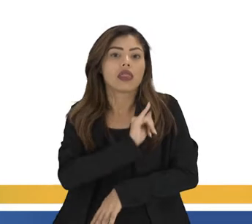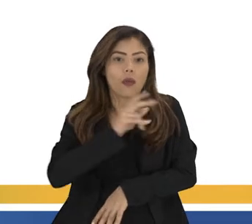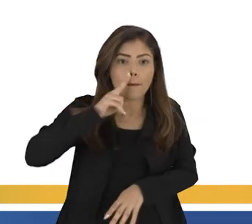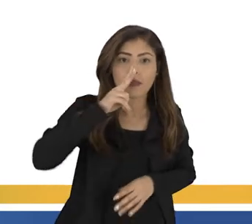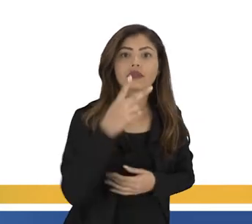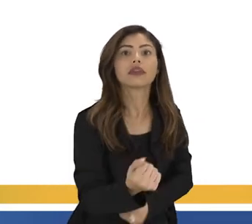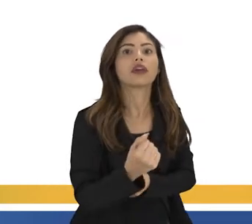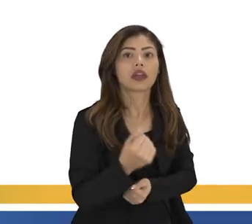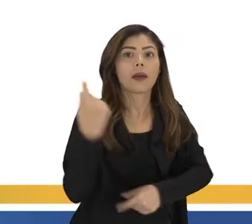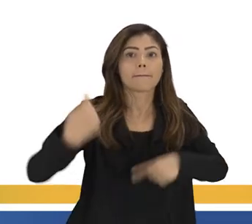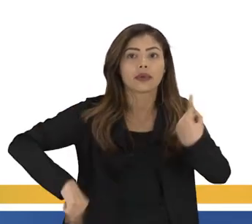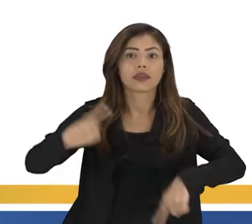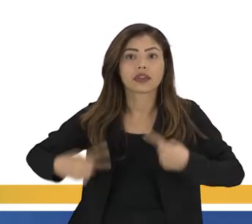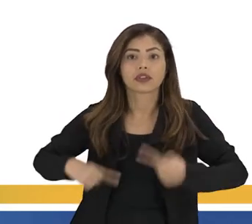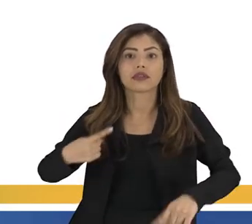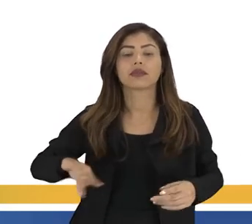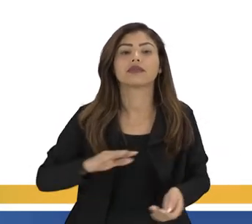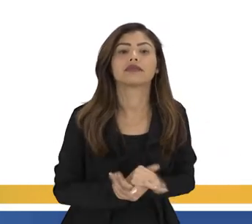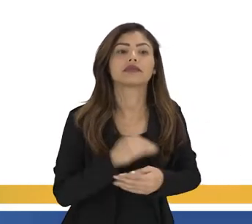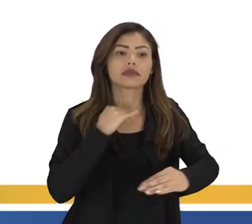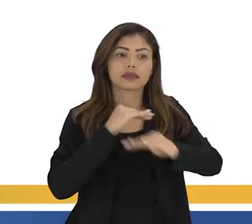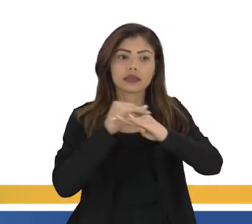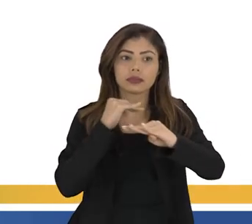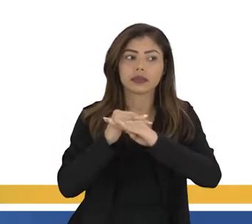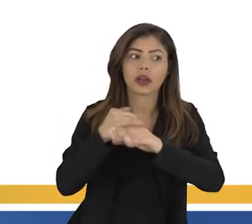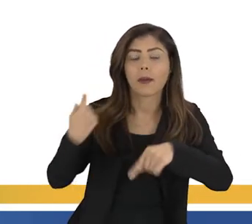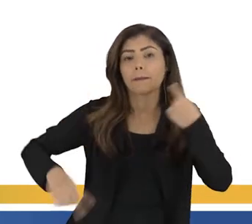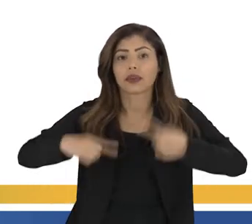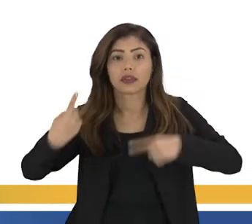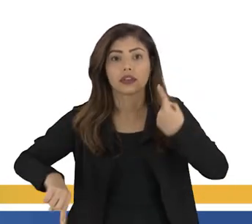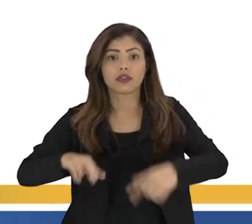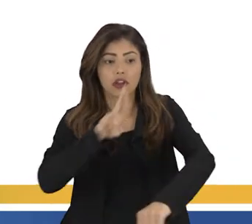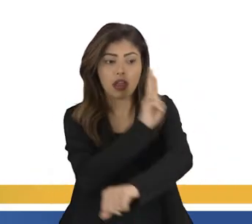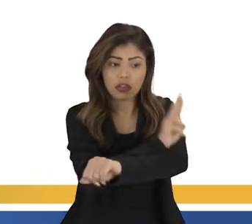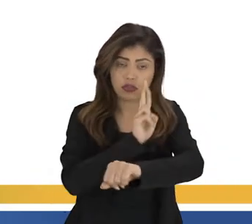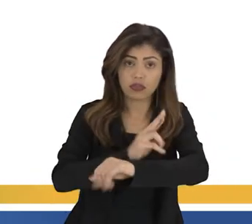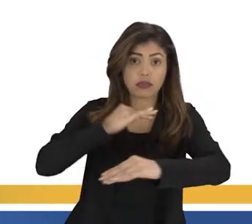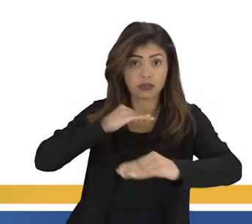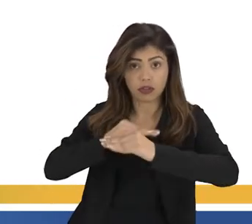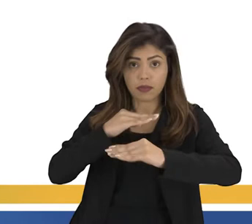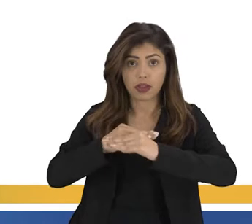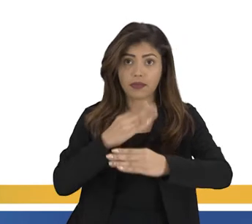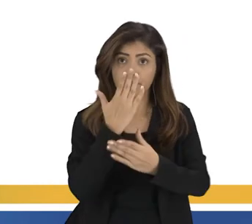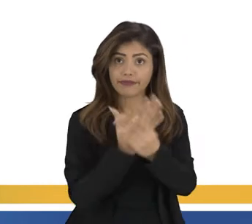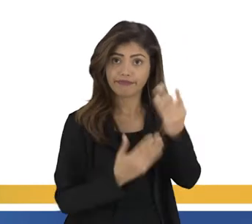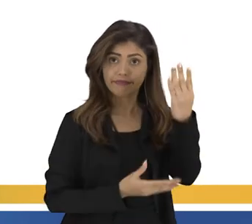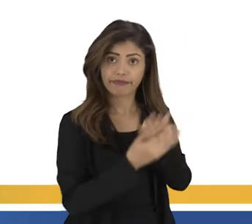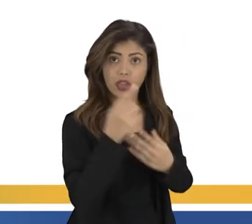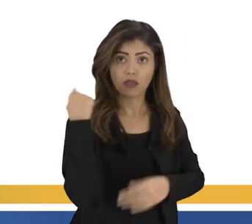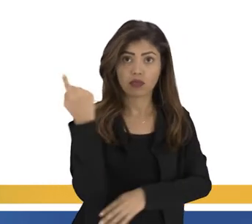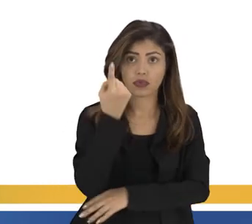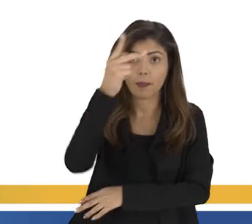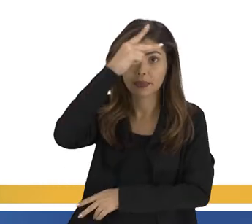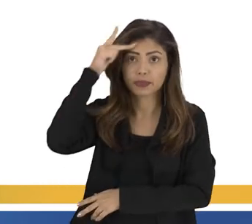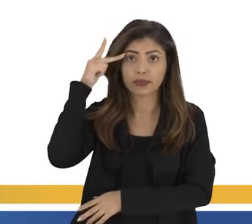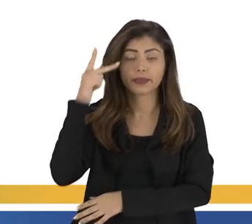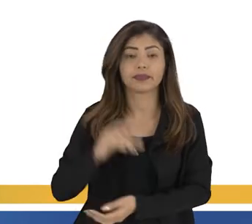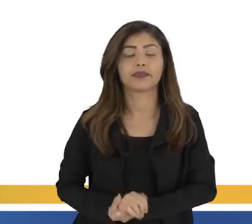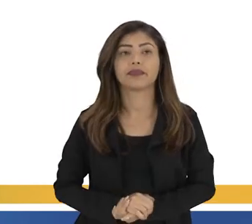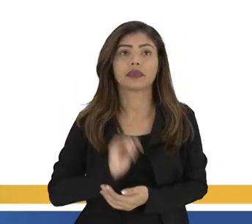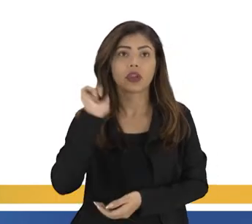deter o poder político na e também o poder religioso então está nas mãos de uma só pessoa